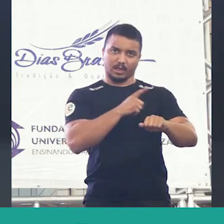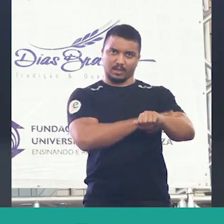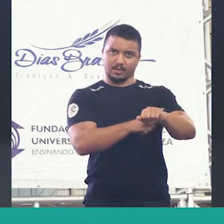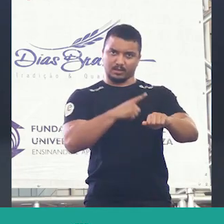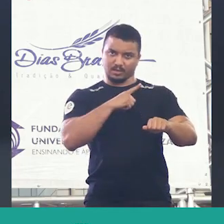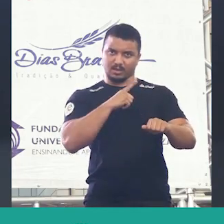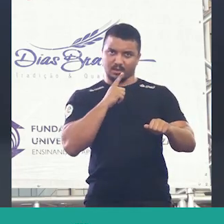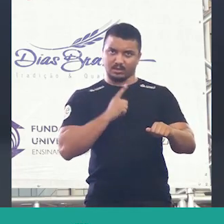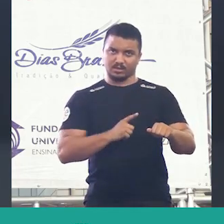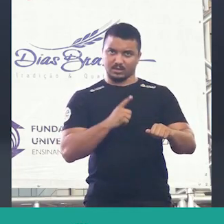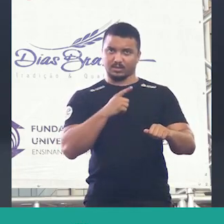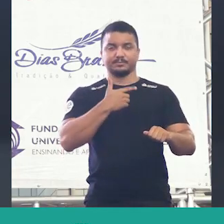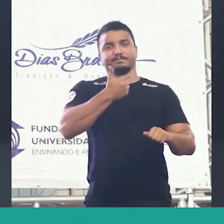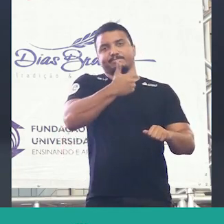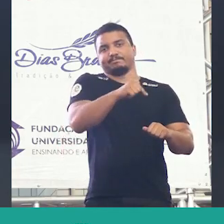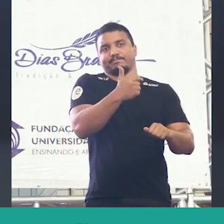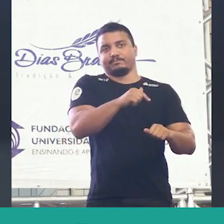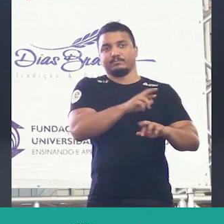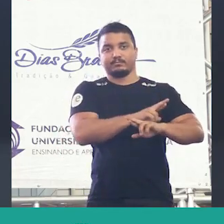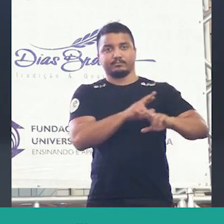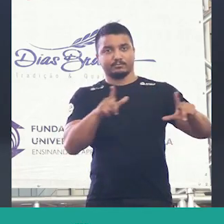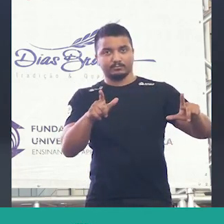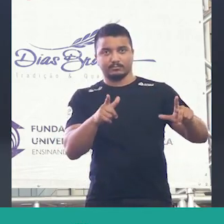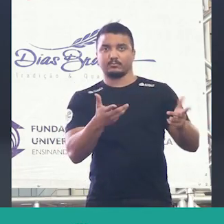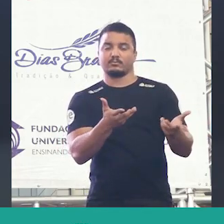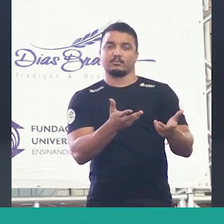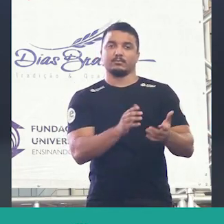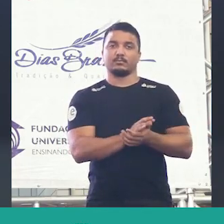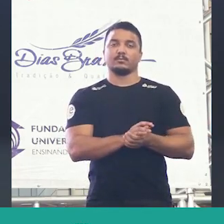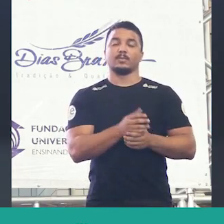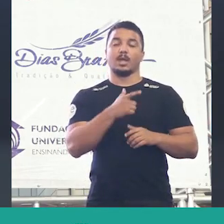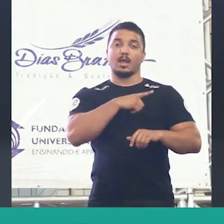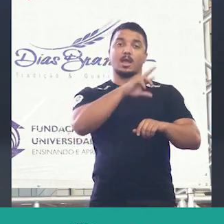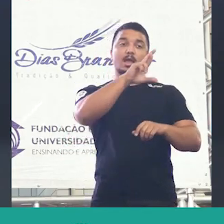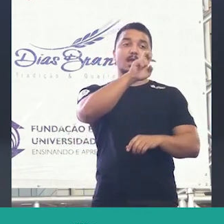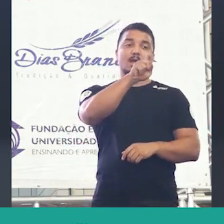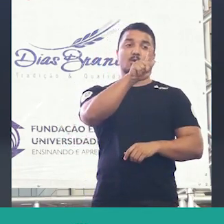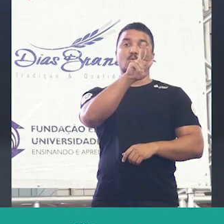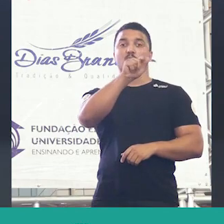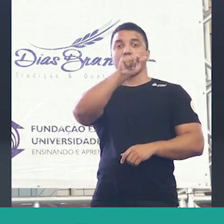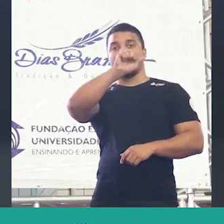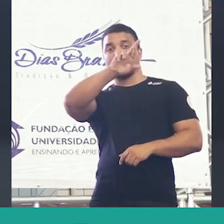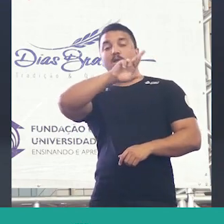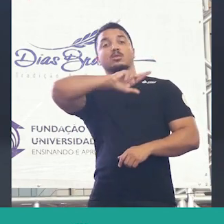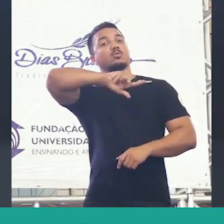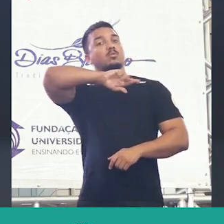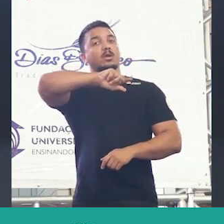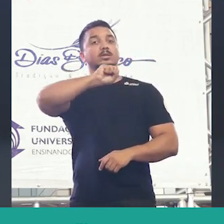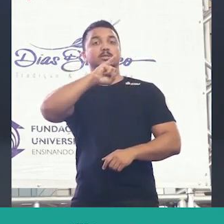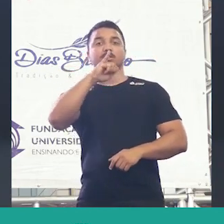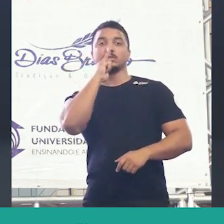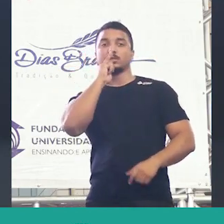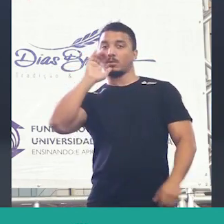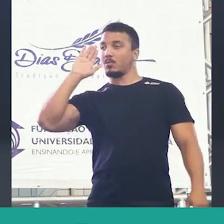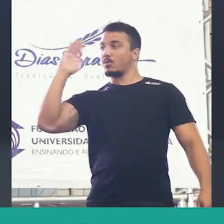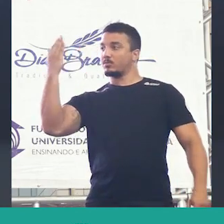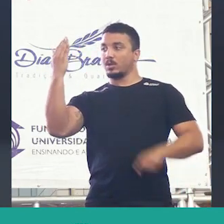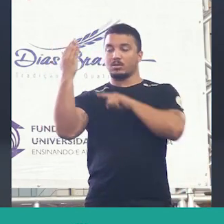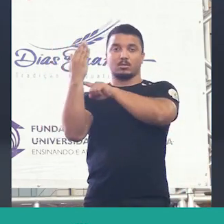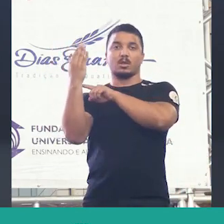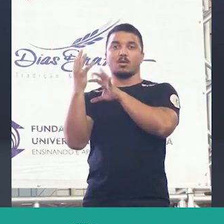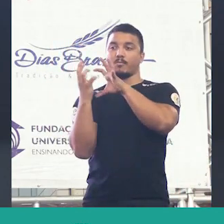plástico? Deixa de ser liso e polido. Ele não é mais uma reflexão regular. Se eu pegar um espelho